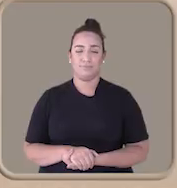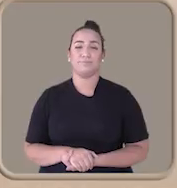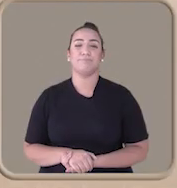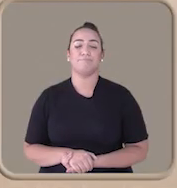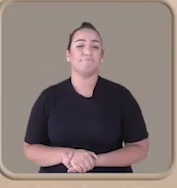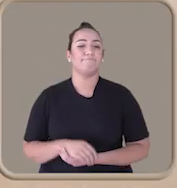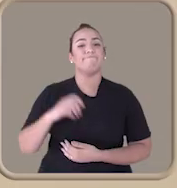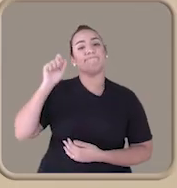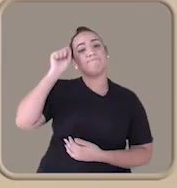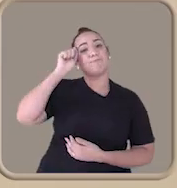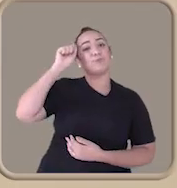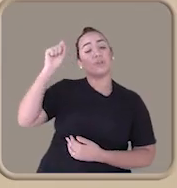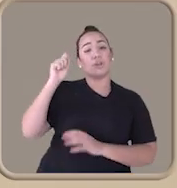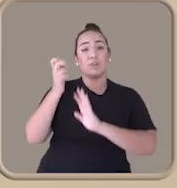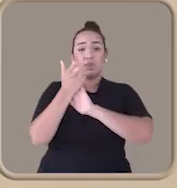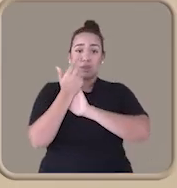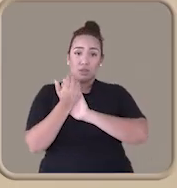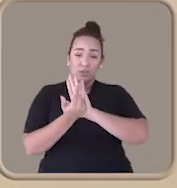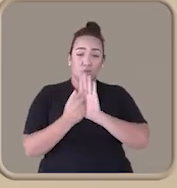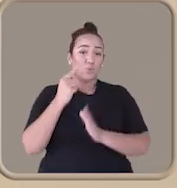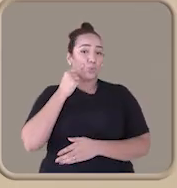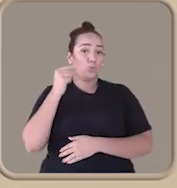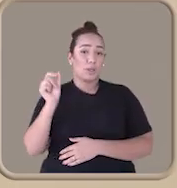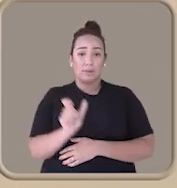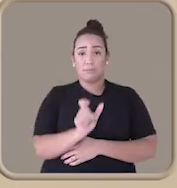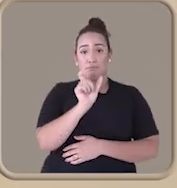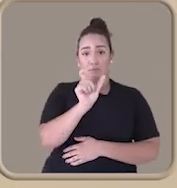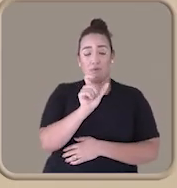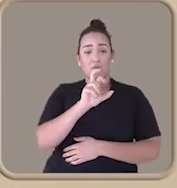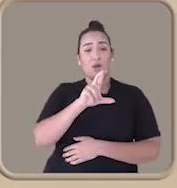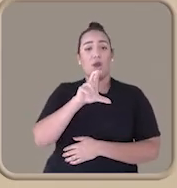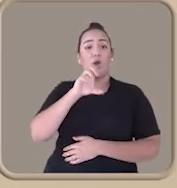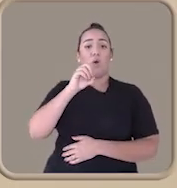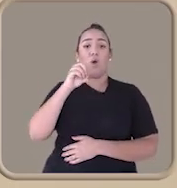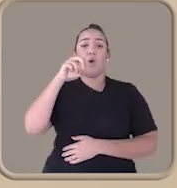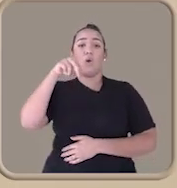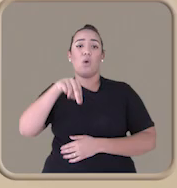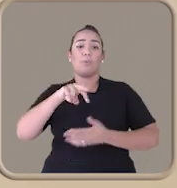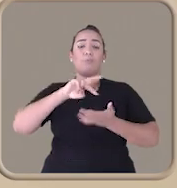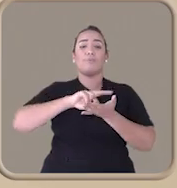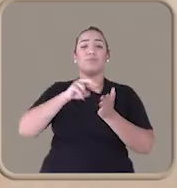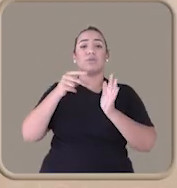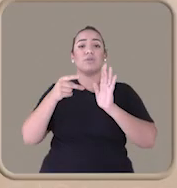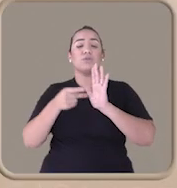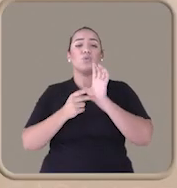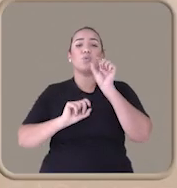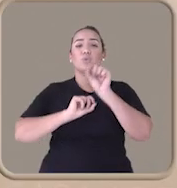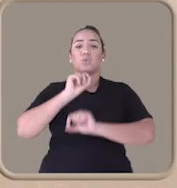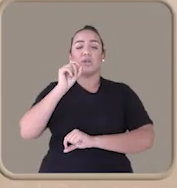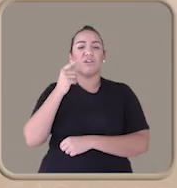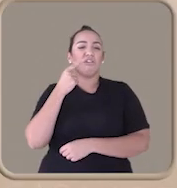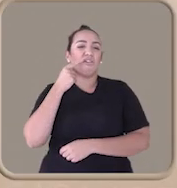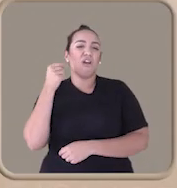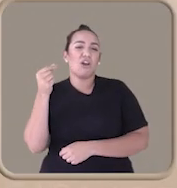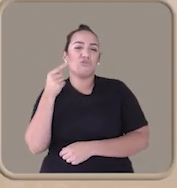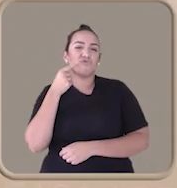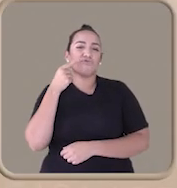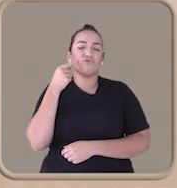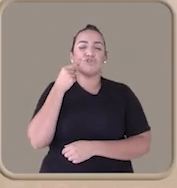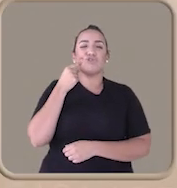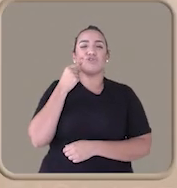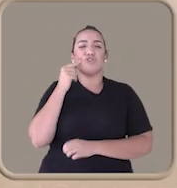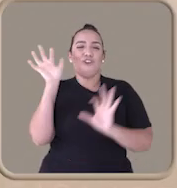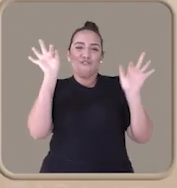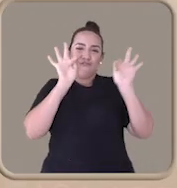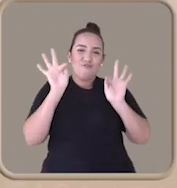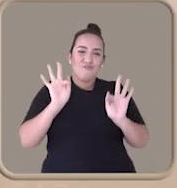O autor desenha o gato com a palavra ron, um som que imita o ronronar dos gatos, que é aquele barulho que eles fazem